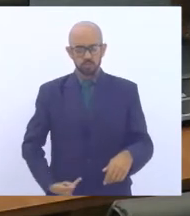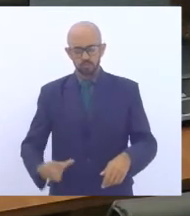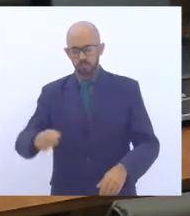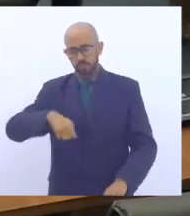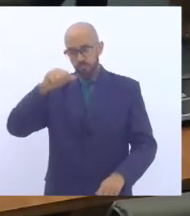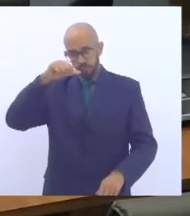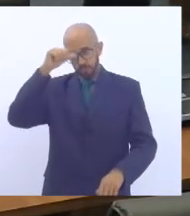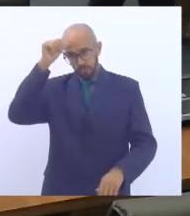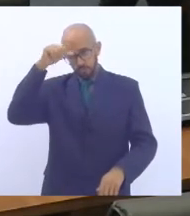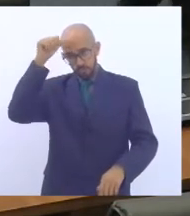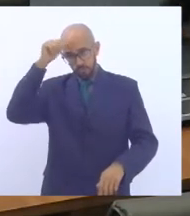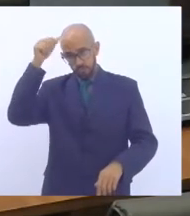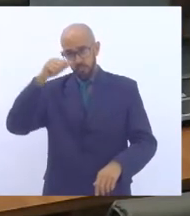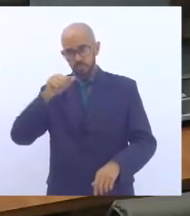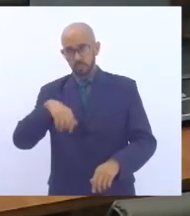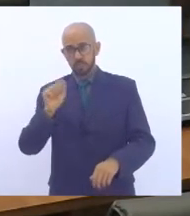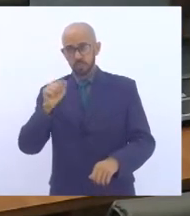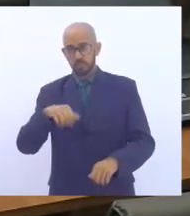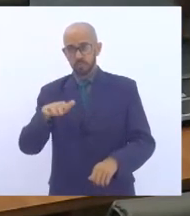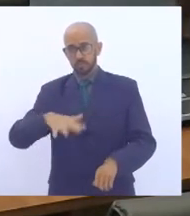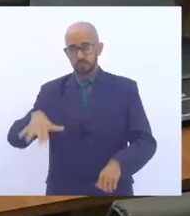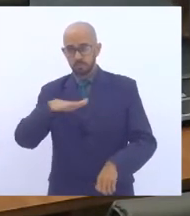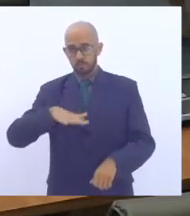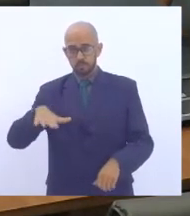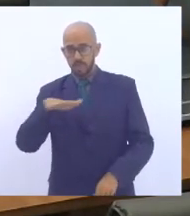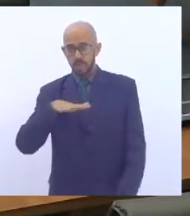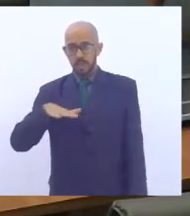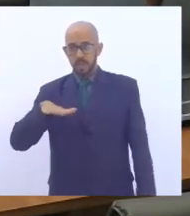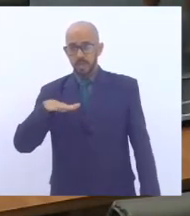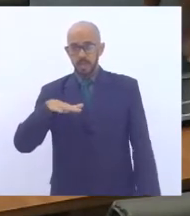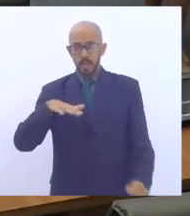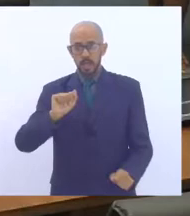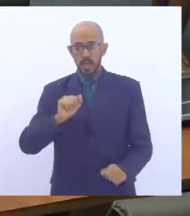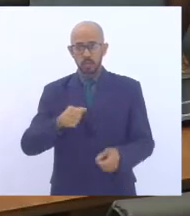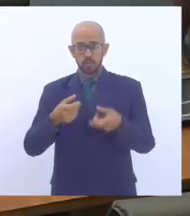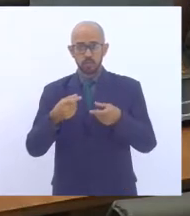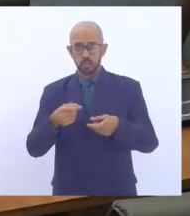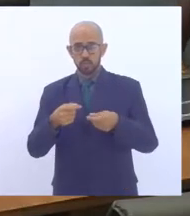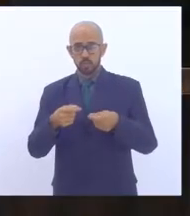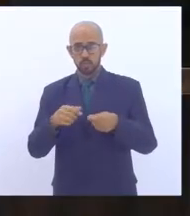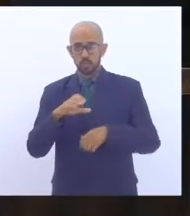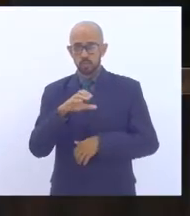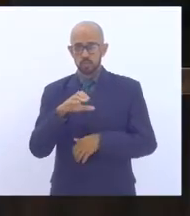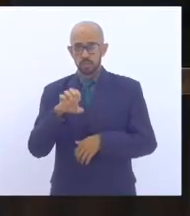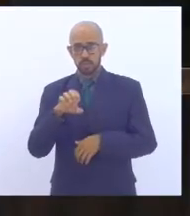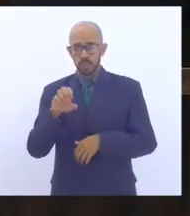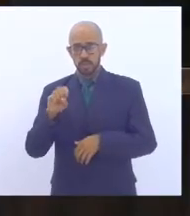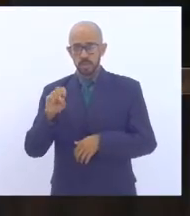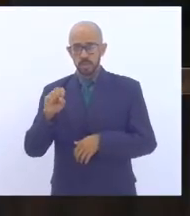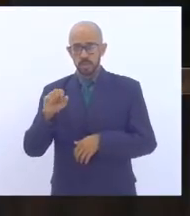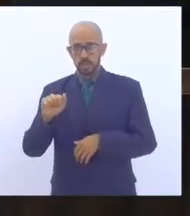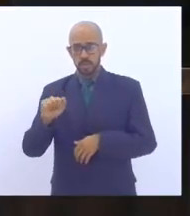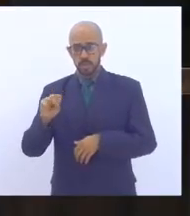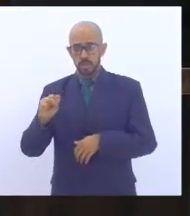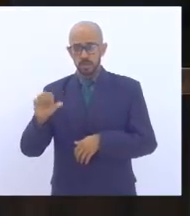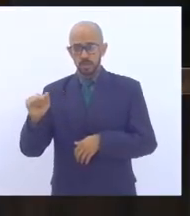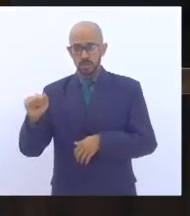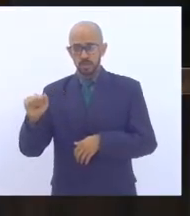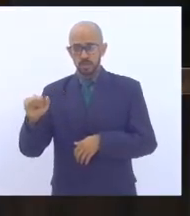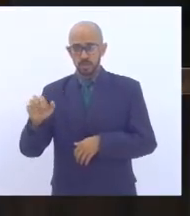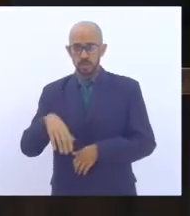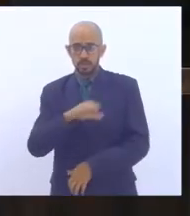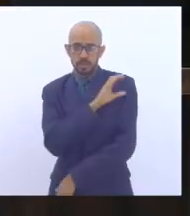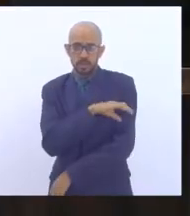de mensagem dispondo sobre a implantação de mercado de mercado da central de abastecimento CEASA no município de Campos dos Goytacazes